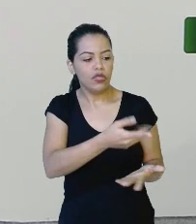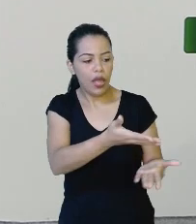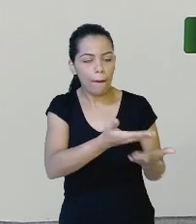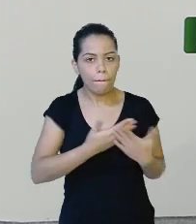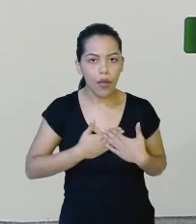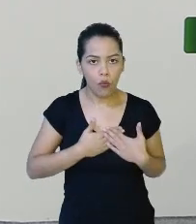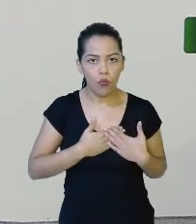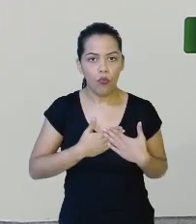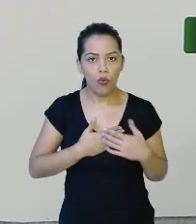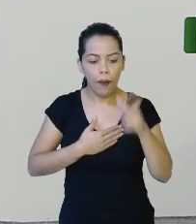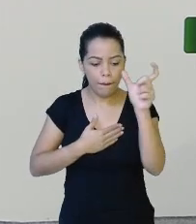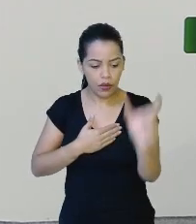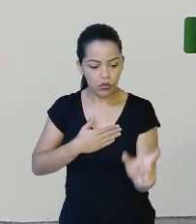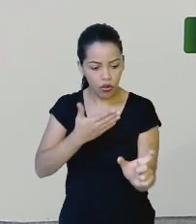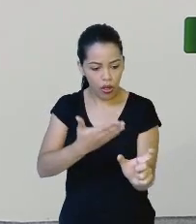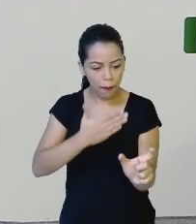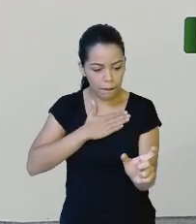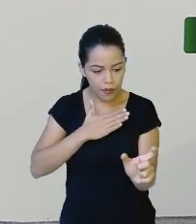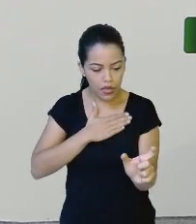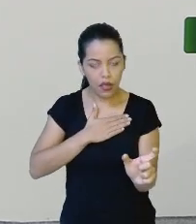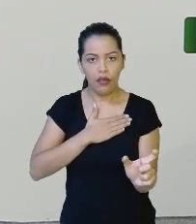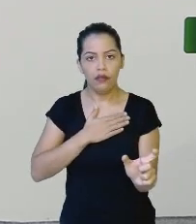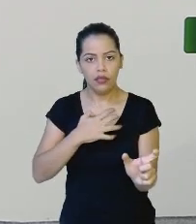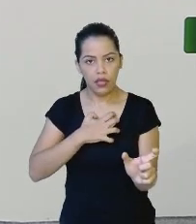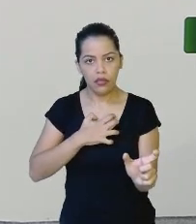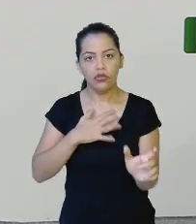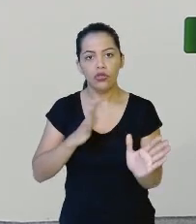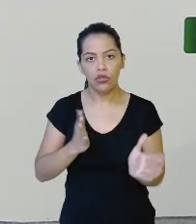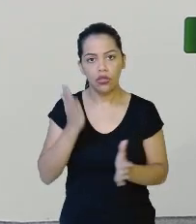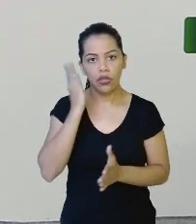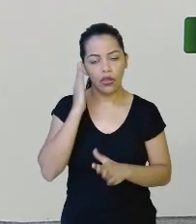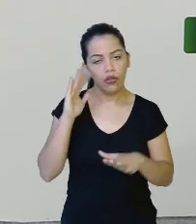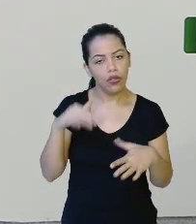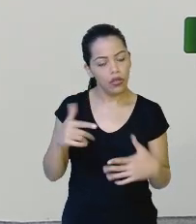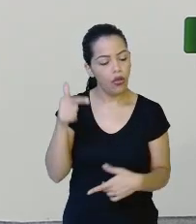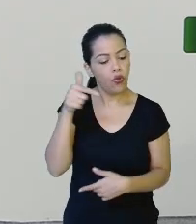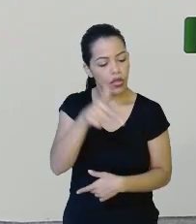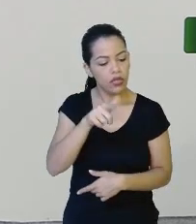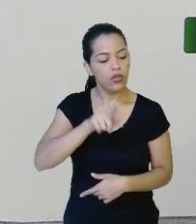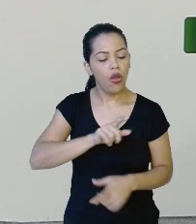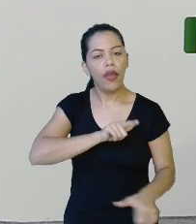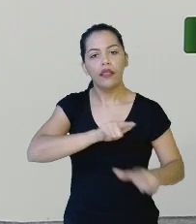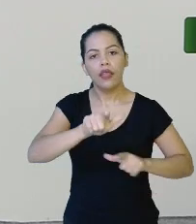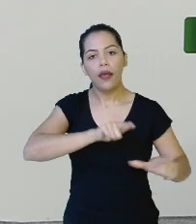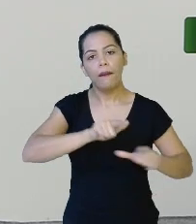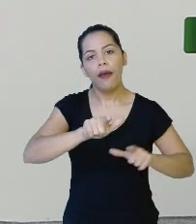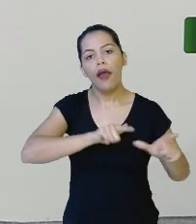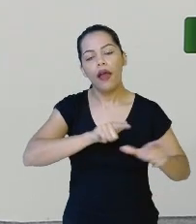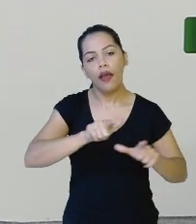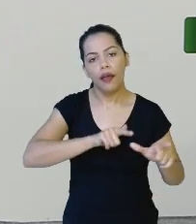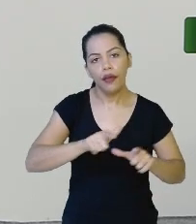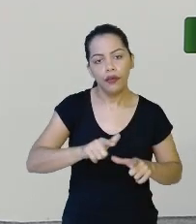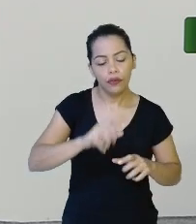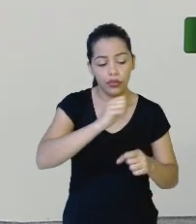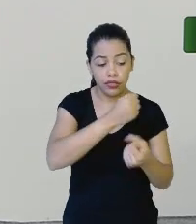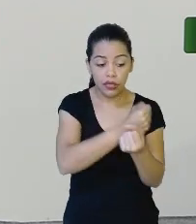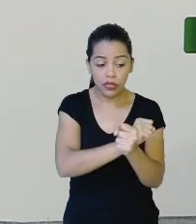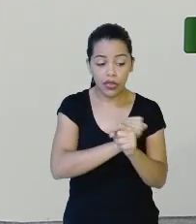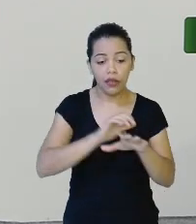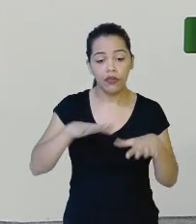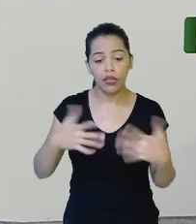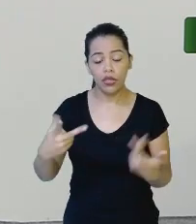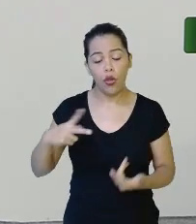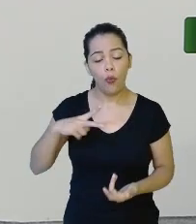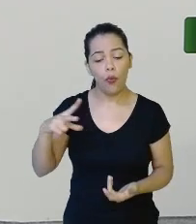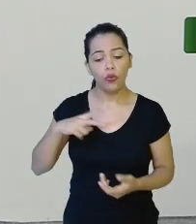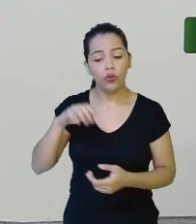os africanos que vieram para o Brasil, para esse trabalho forçado, para ser esta mão de obra. Então, os portugueses que aqui estavam,